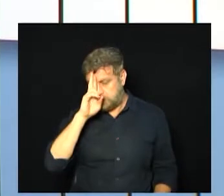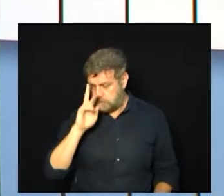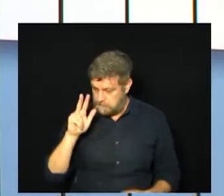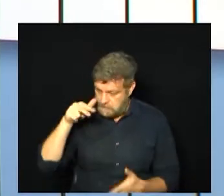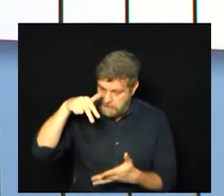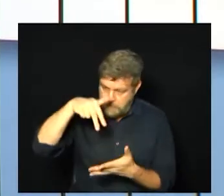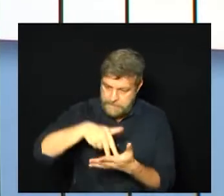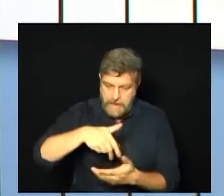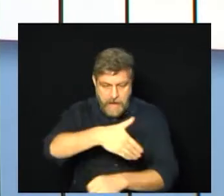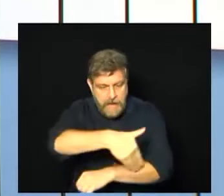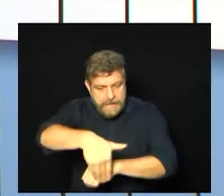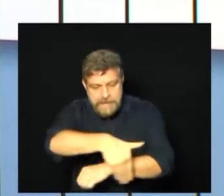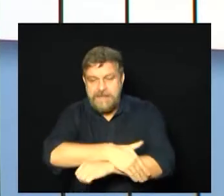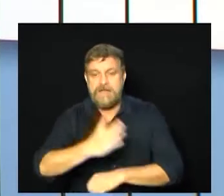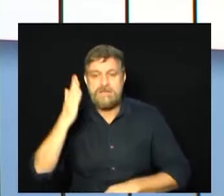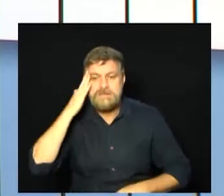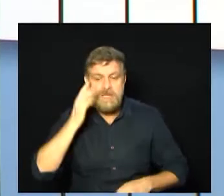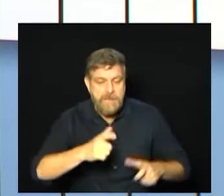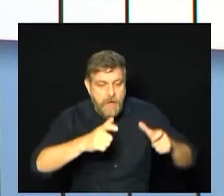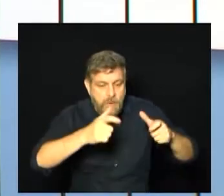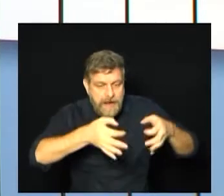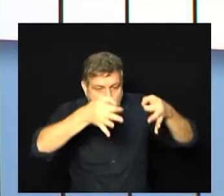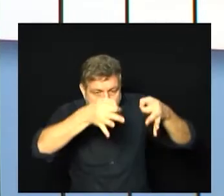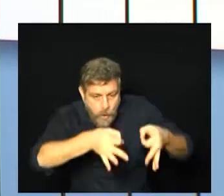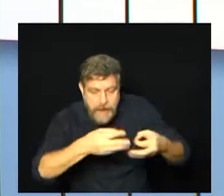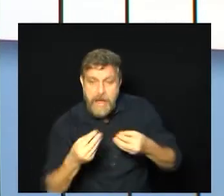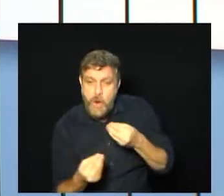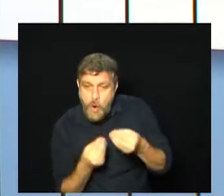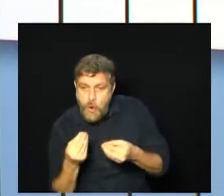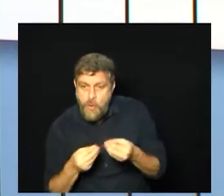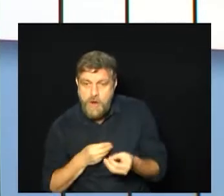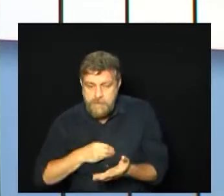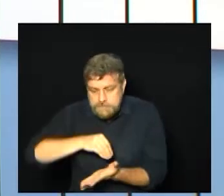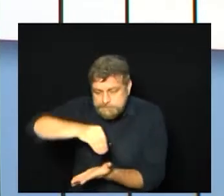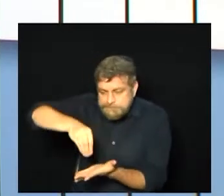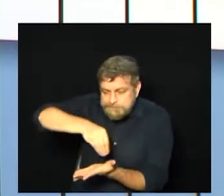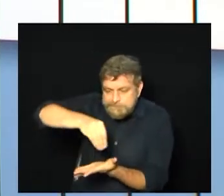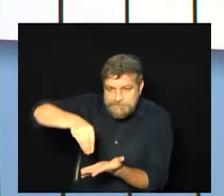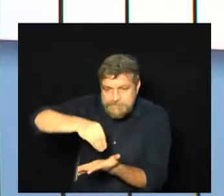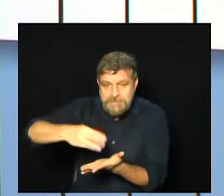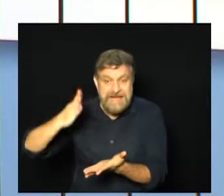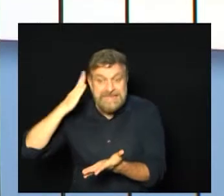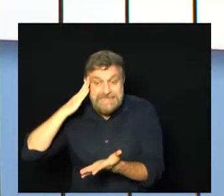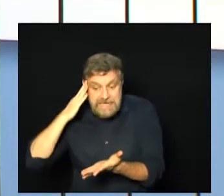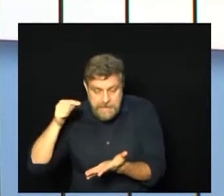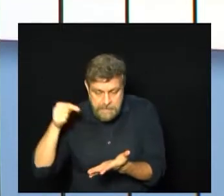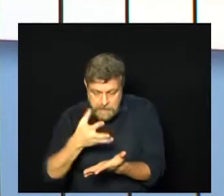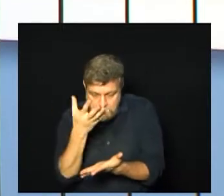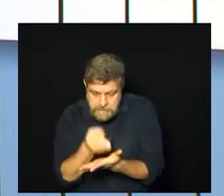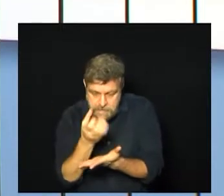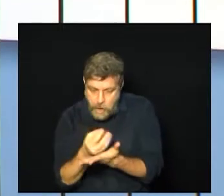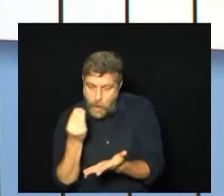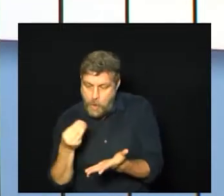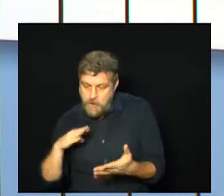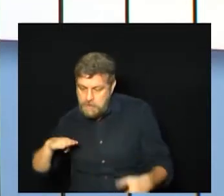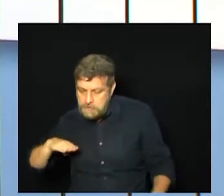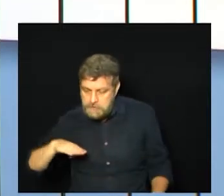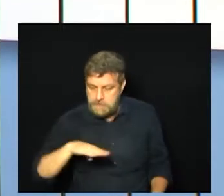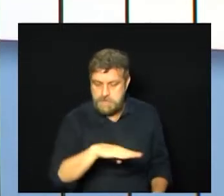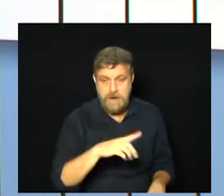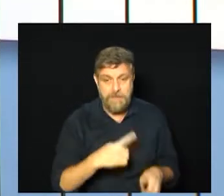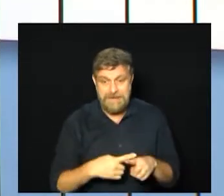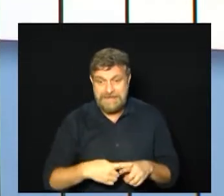pega o endereço, já vê certinho como é, vê nos aplicativos de localização como chegar ao local de prova,